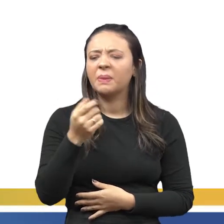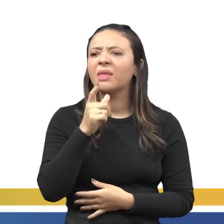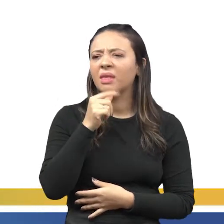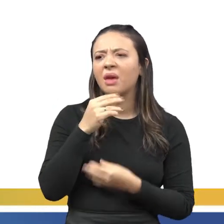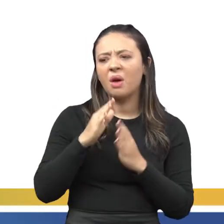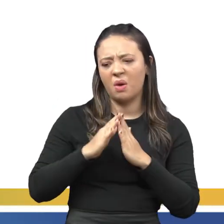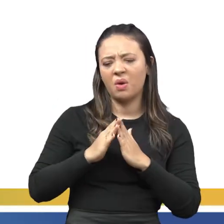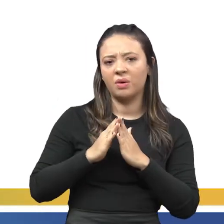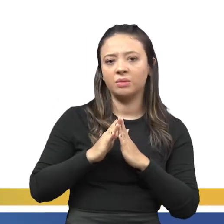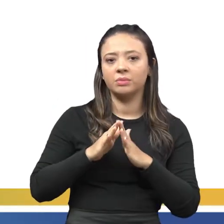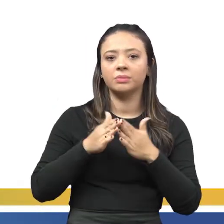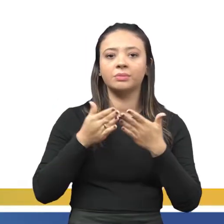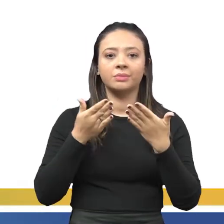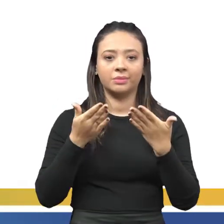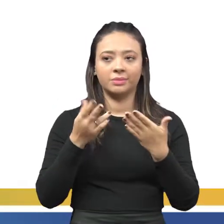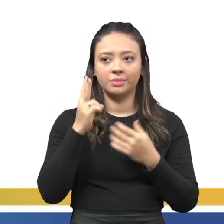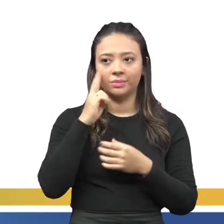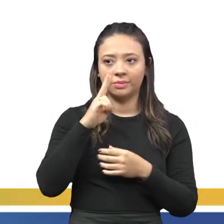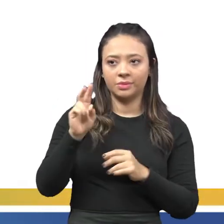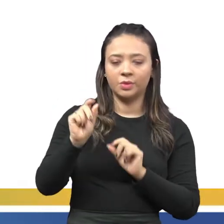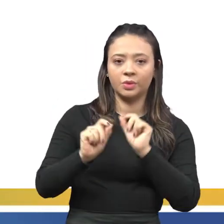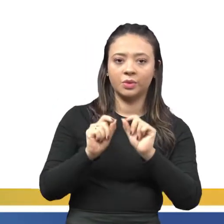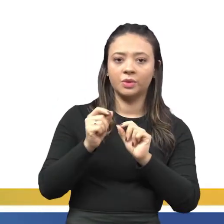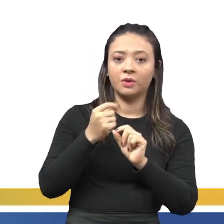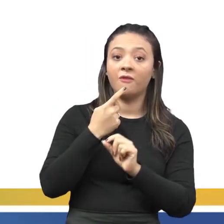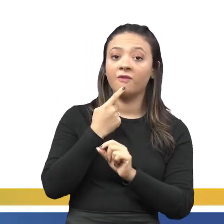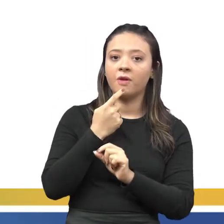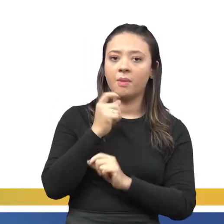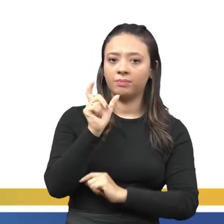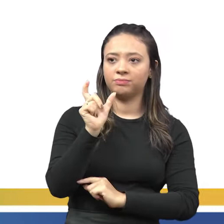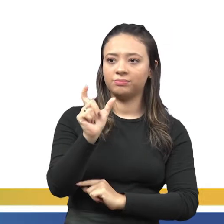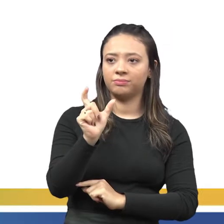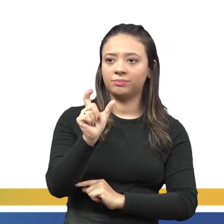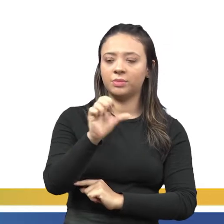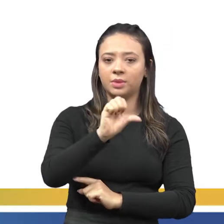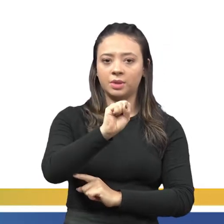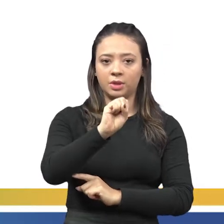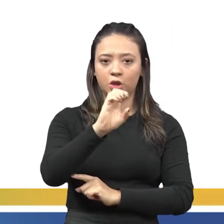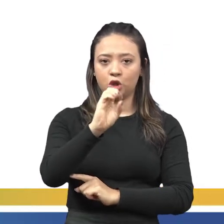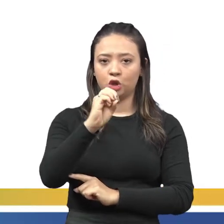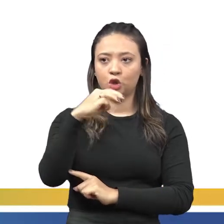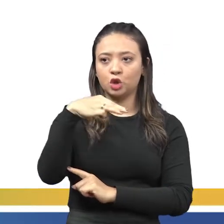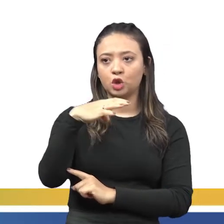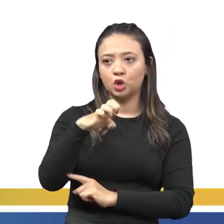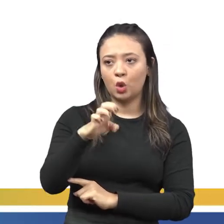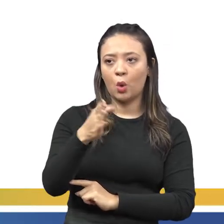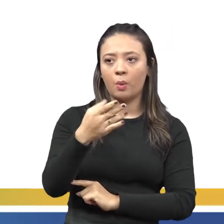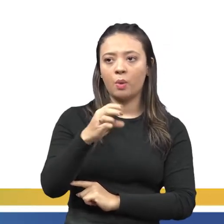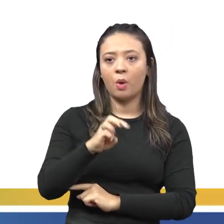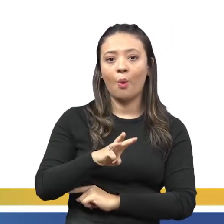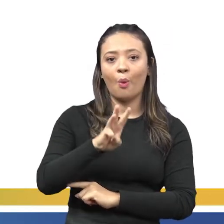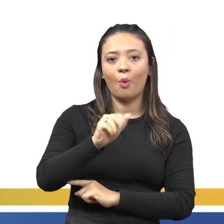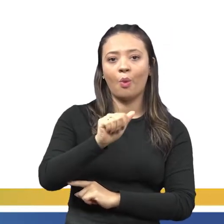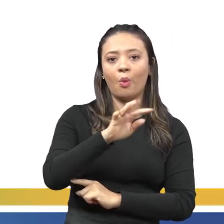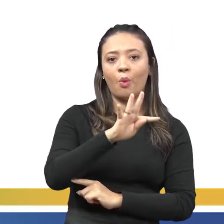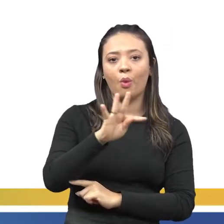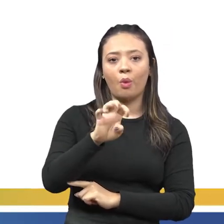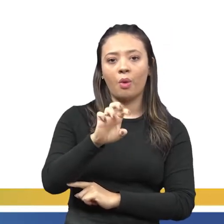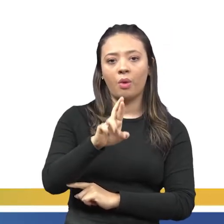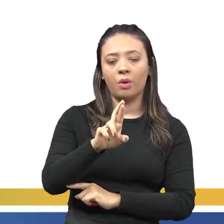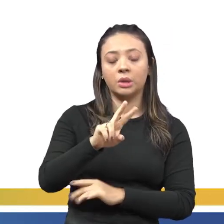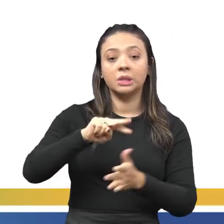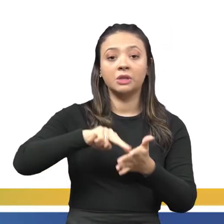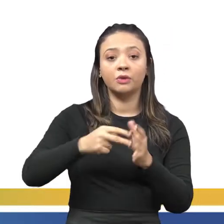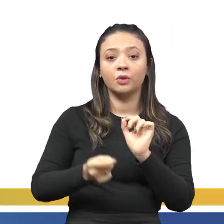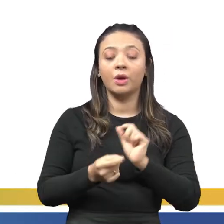favor. Então, vocês podem ver que está destacado aí em vermelho o some water. Por quê? Porque água é um